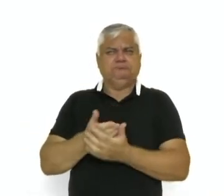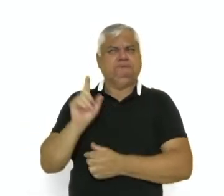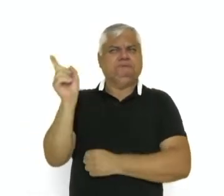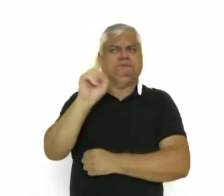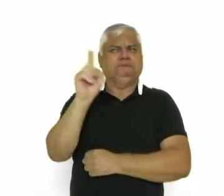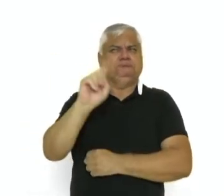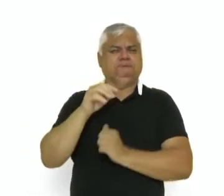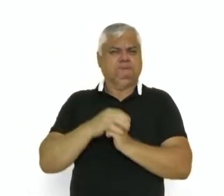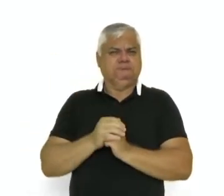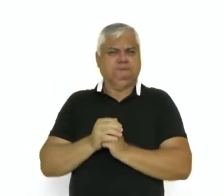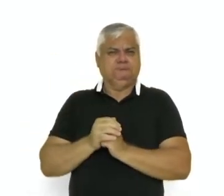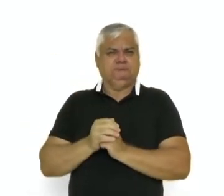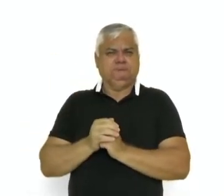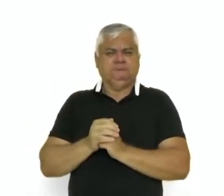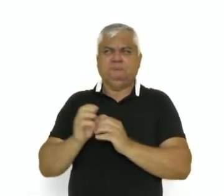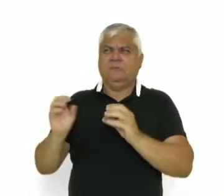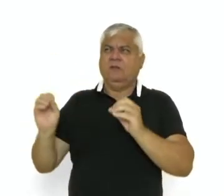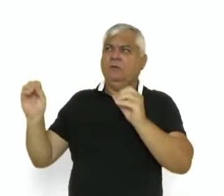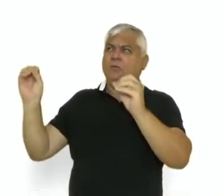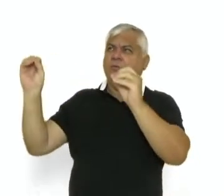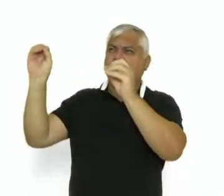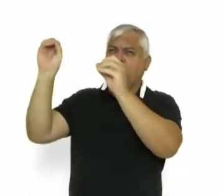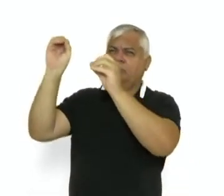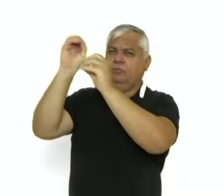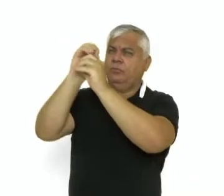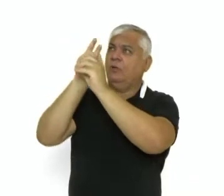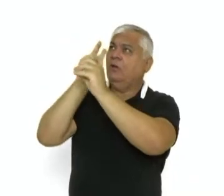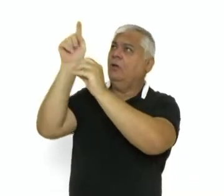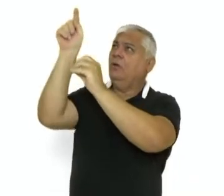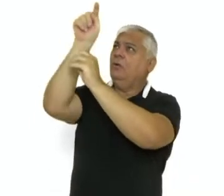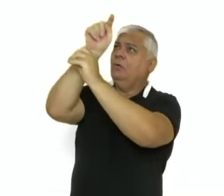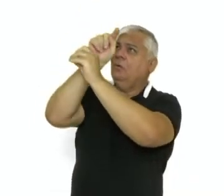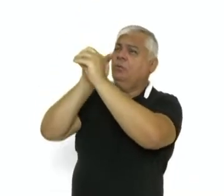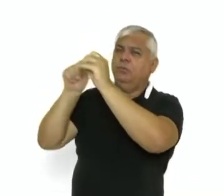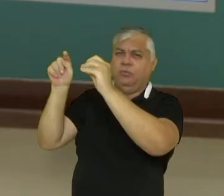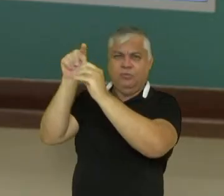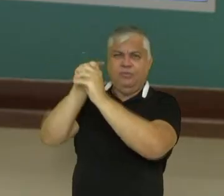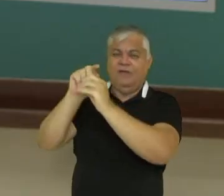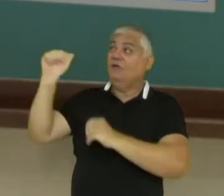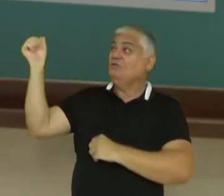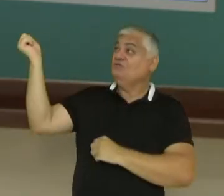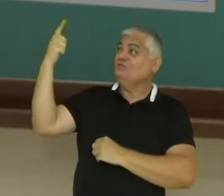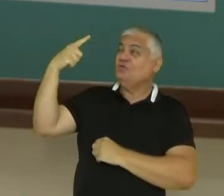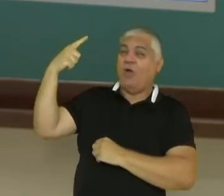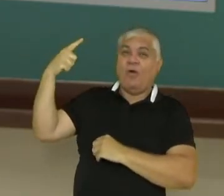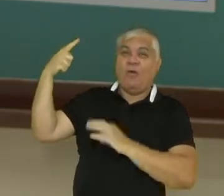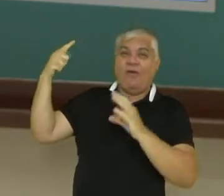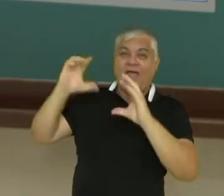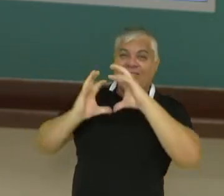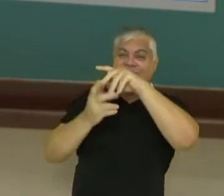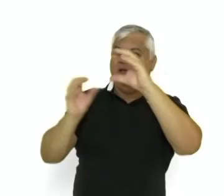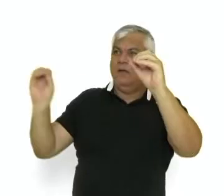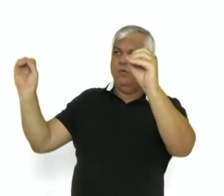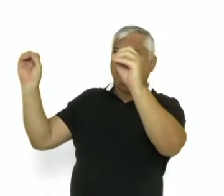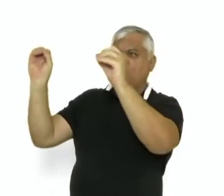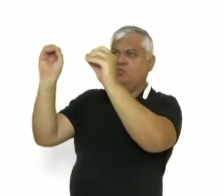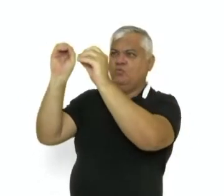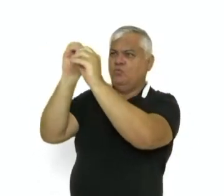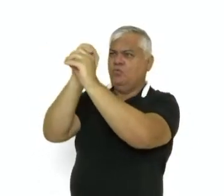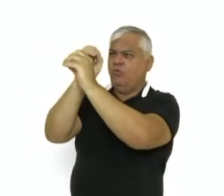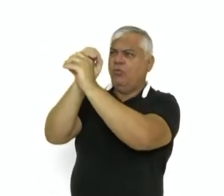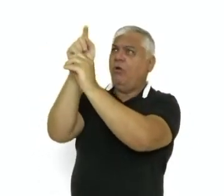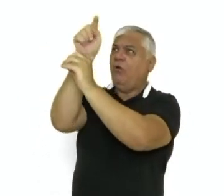lunar, que apareciam em estrelas em navegação, que logo se propagavam além da Grécia. Isso